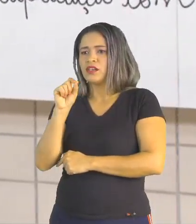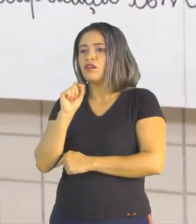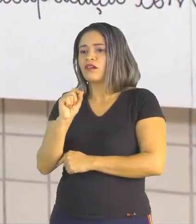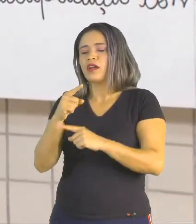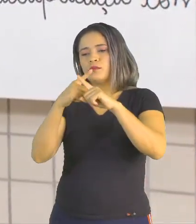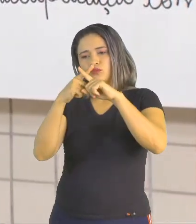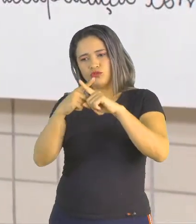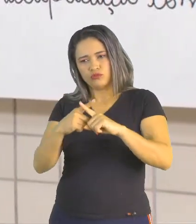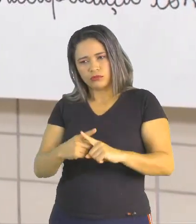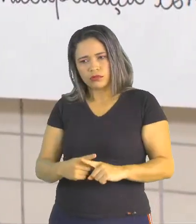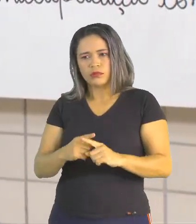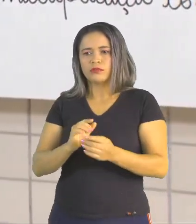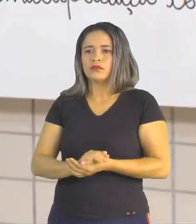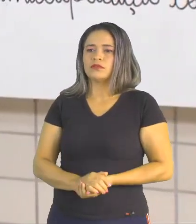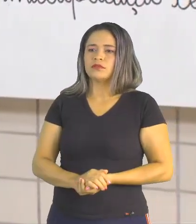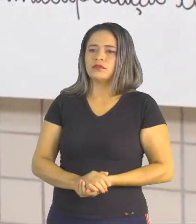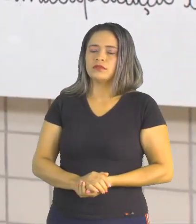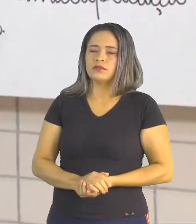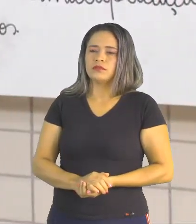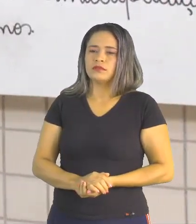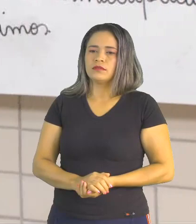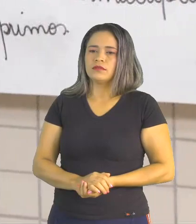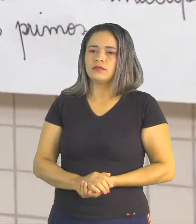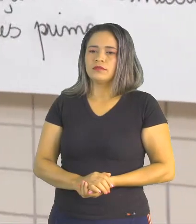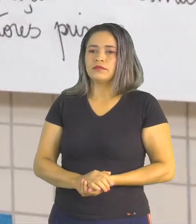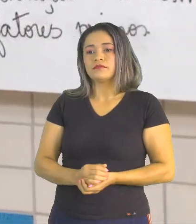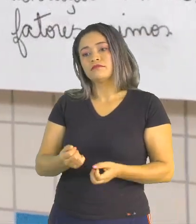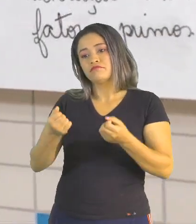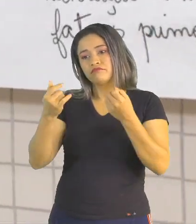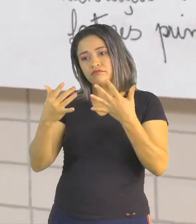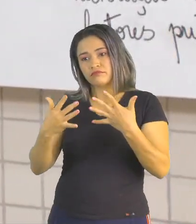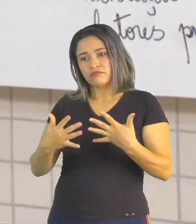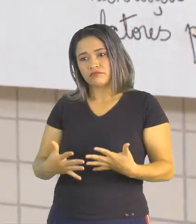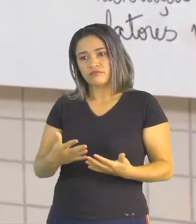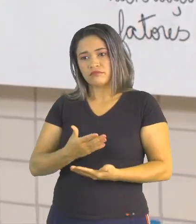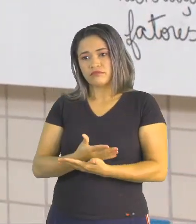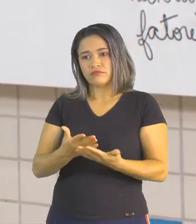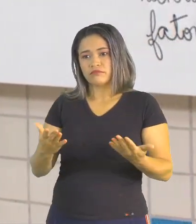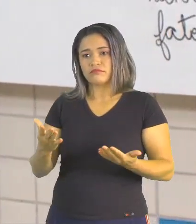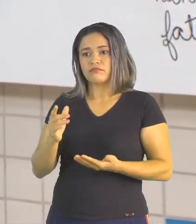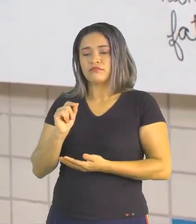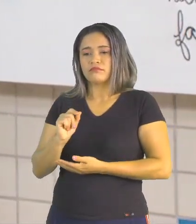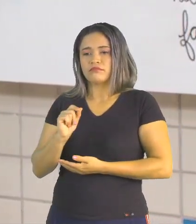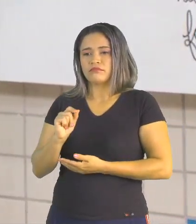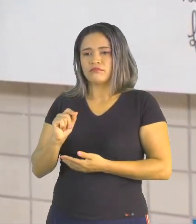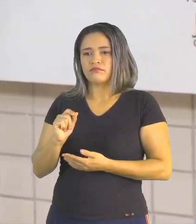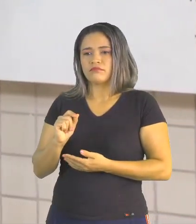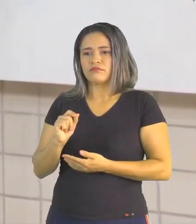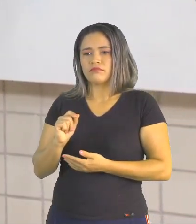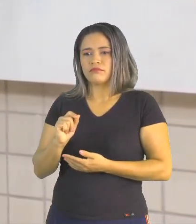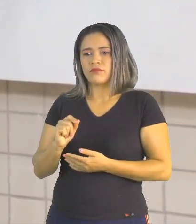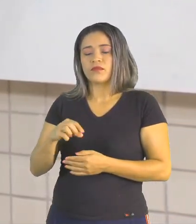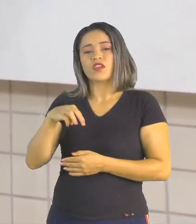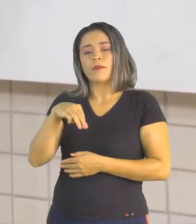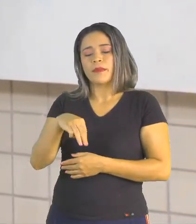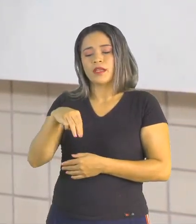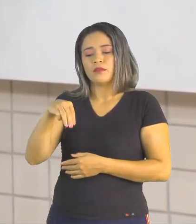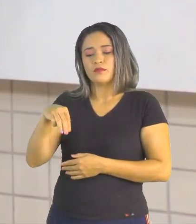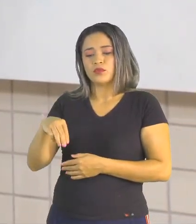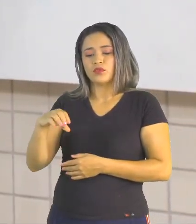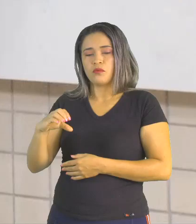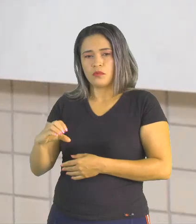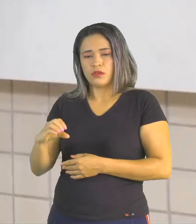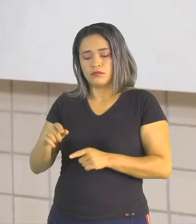fatores primos. E aí eu expliquei para vocês o que vem a ser mínimo múltiplo